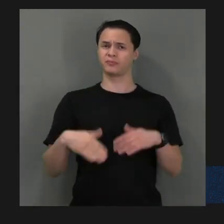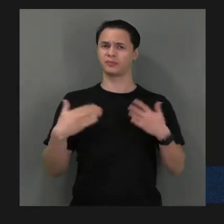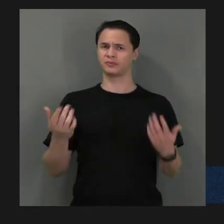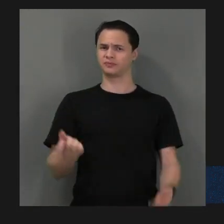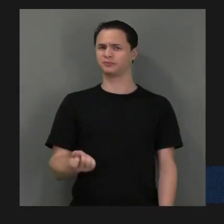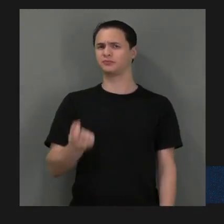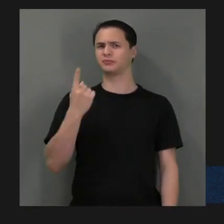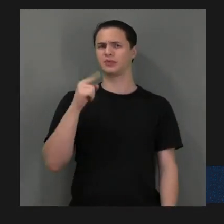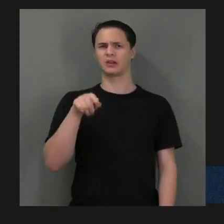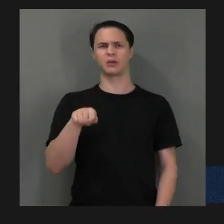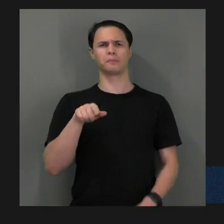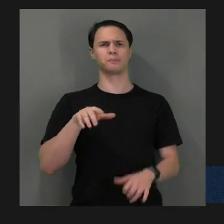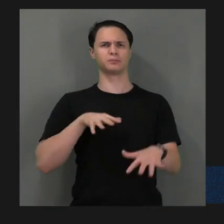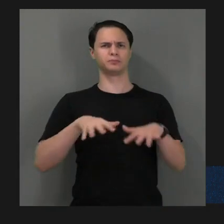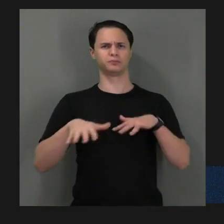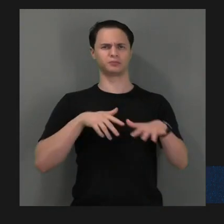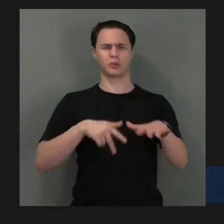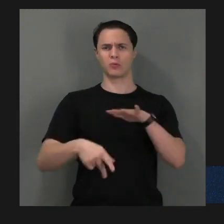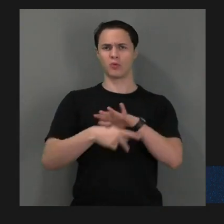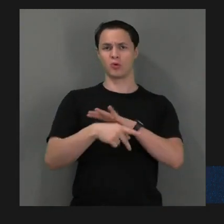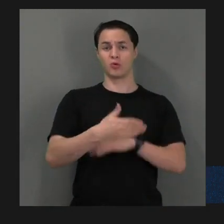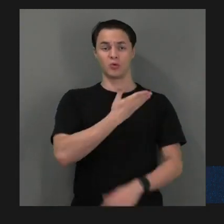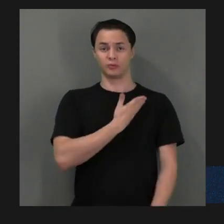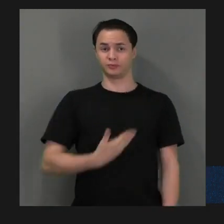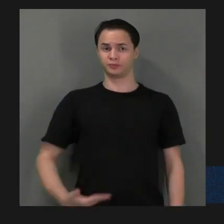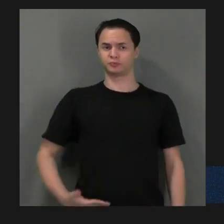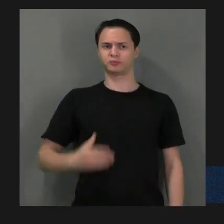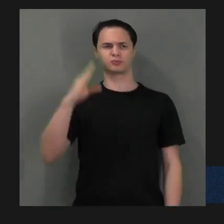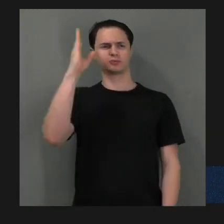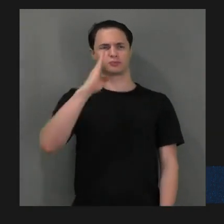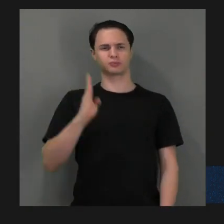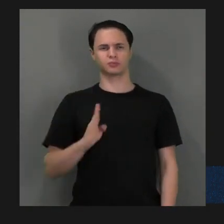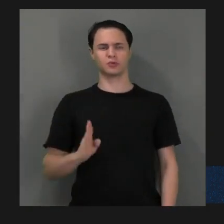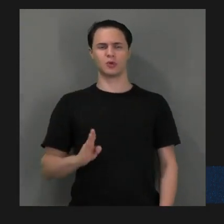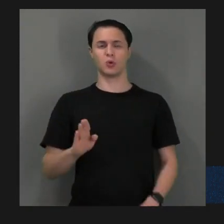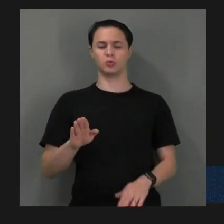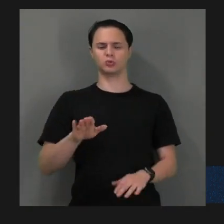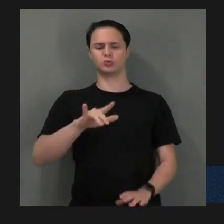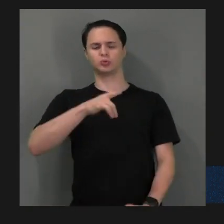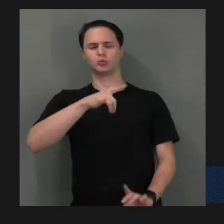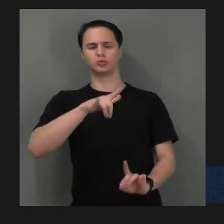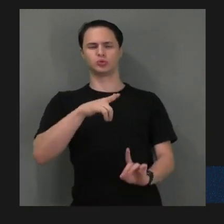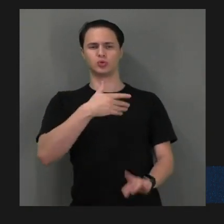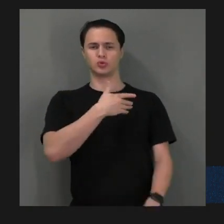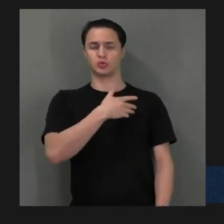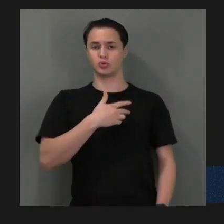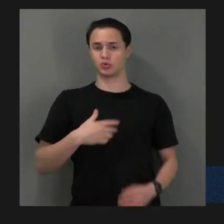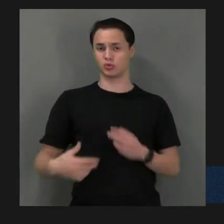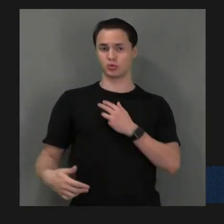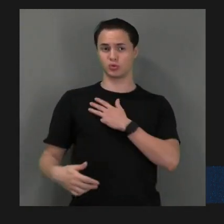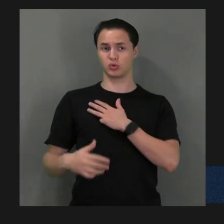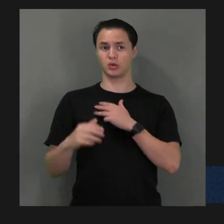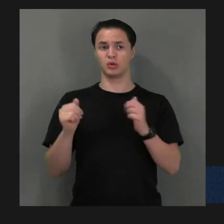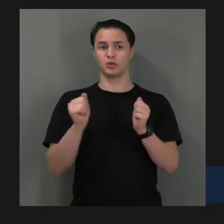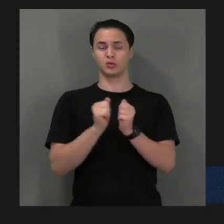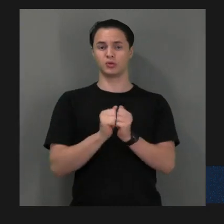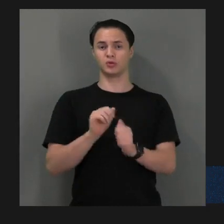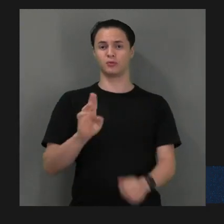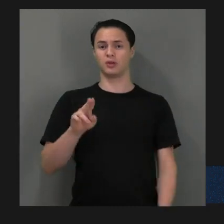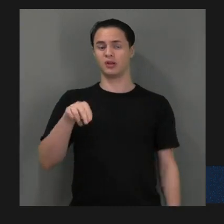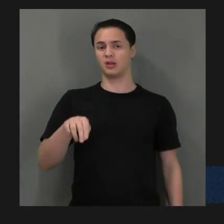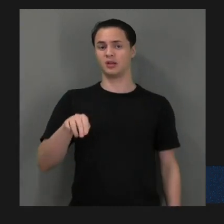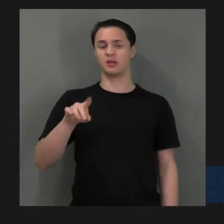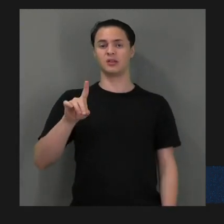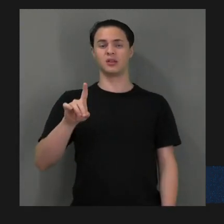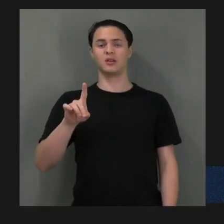essa movimentação do governo brasileiro, comandado por Lula, junto ao Banco de Desenvolvimento da América